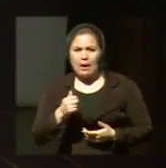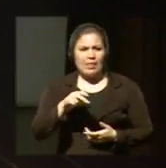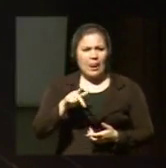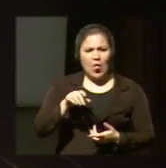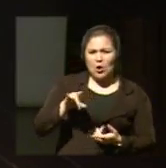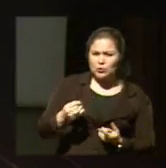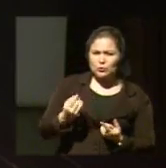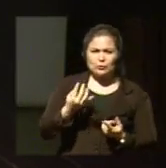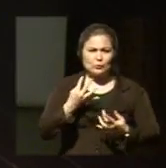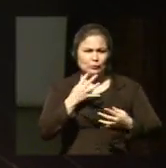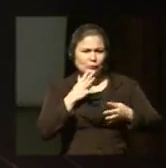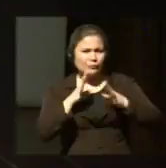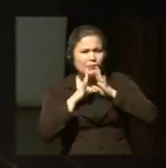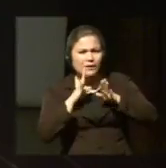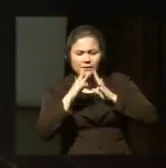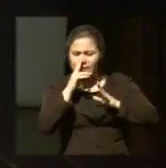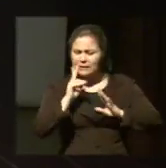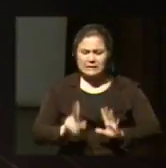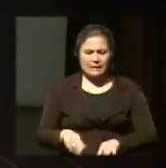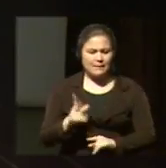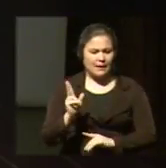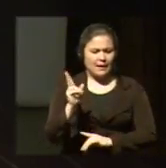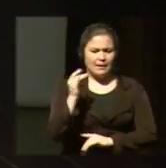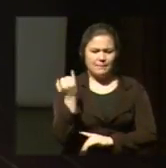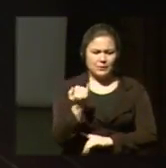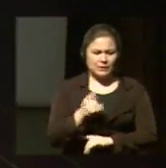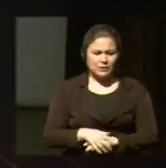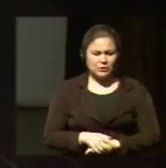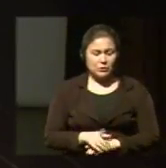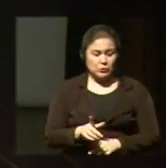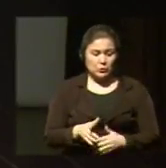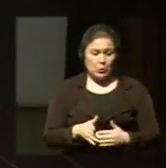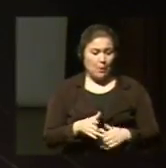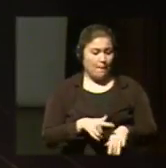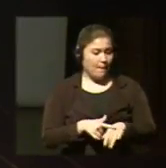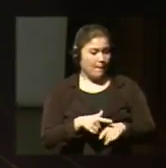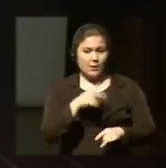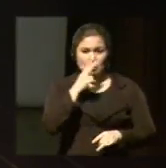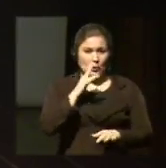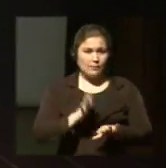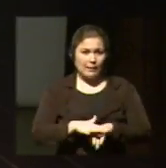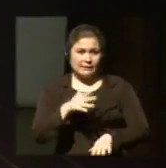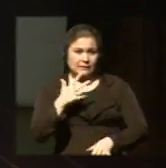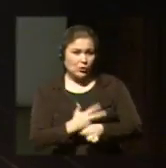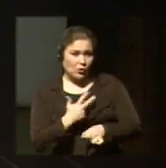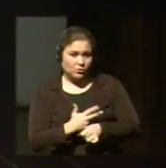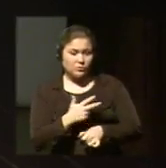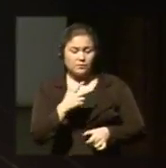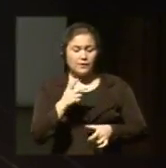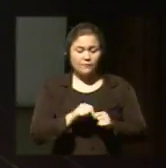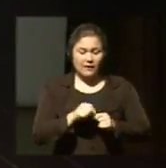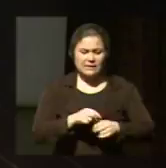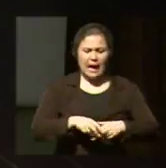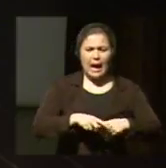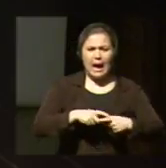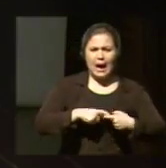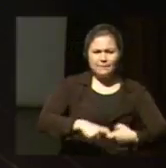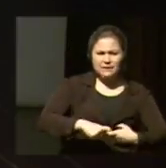face-to-face, sempre permanece importante. E, de momento, é assim que os mais idosos que fazem amizade